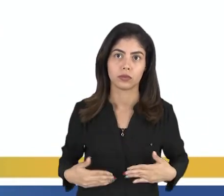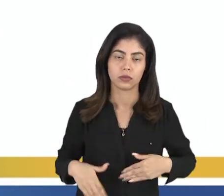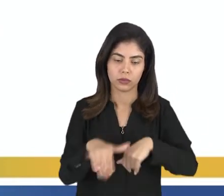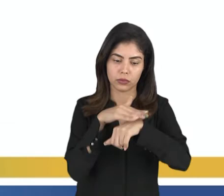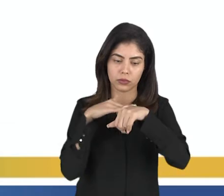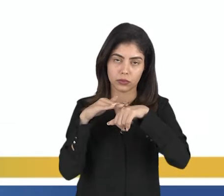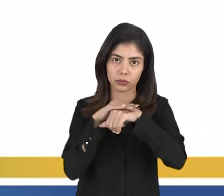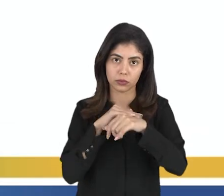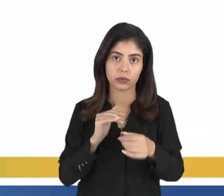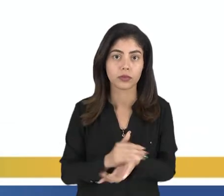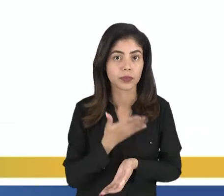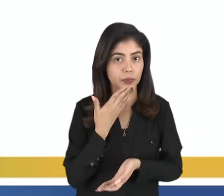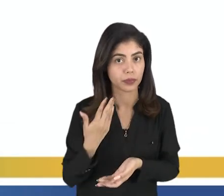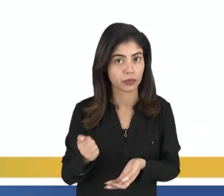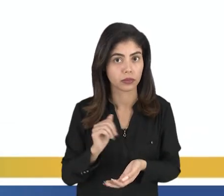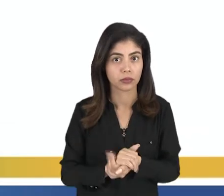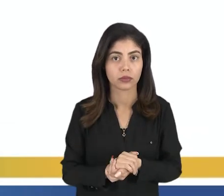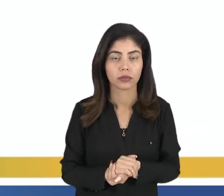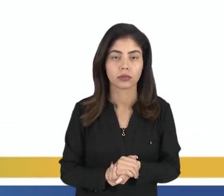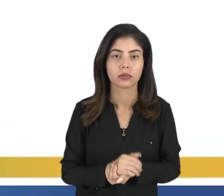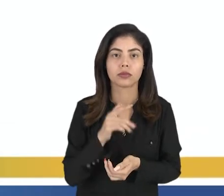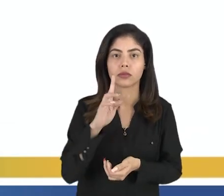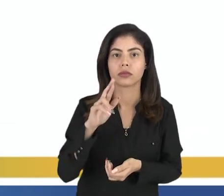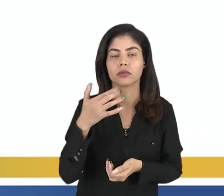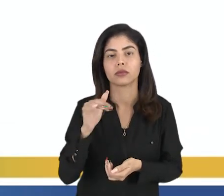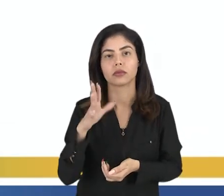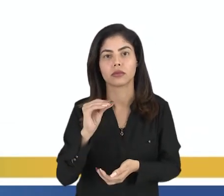nossos tecidos. Ele garante o nosso